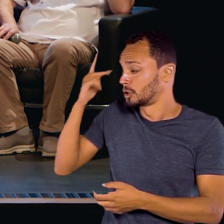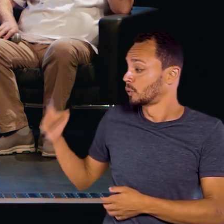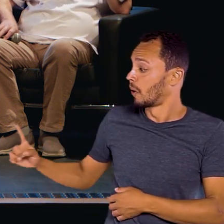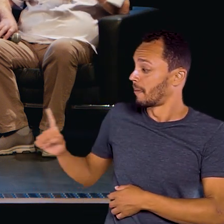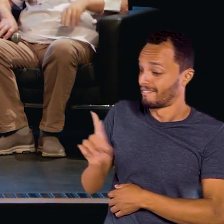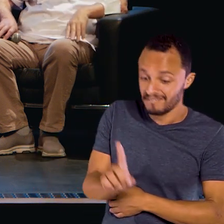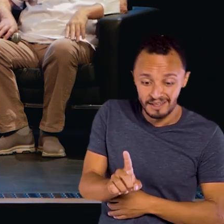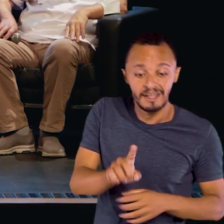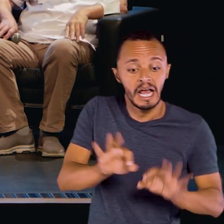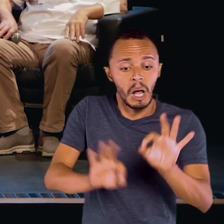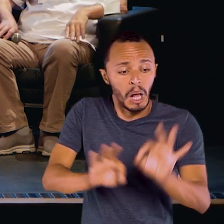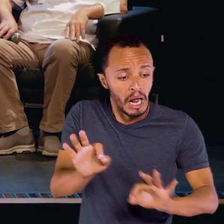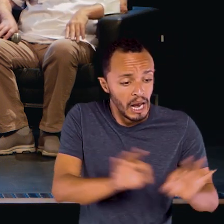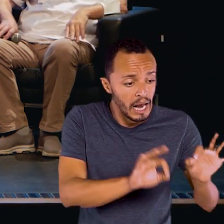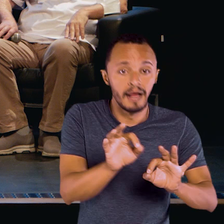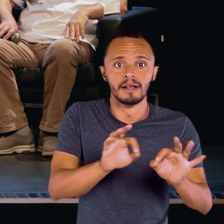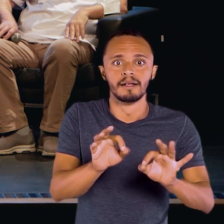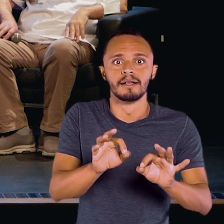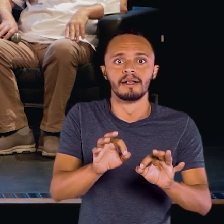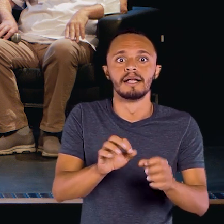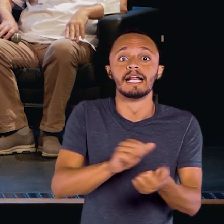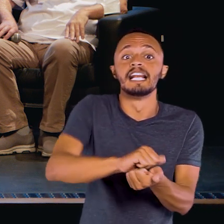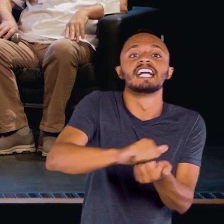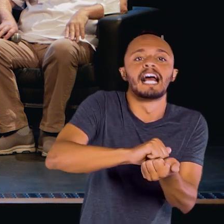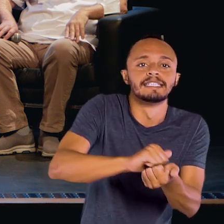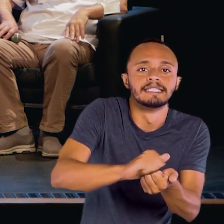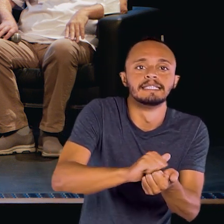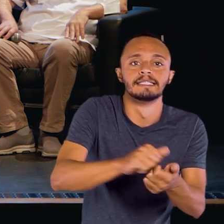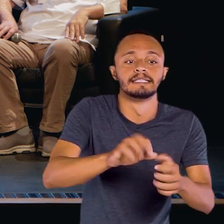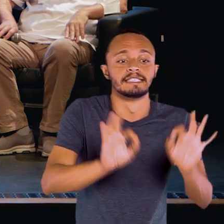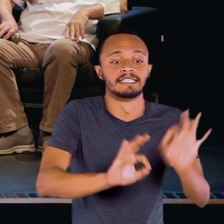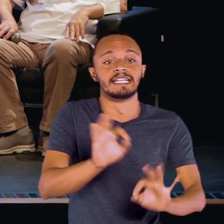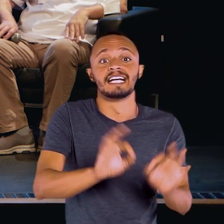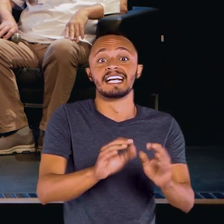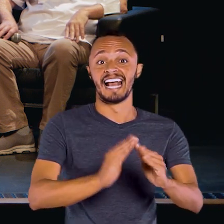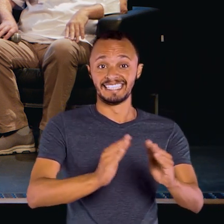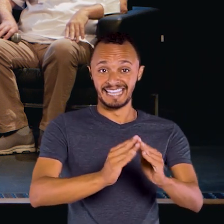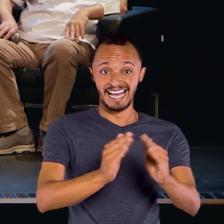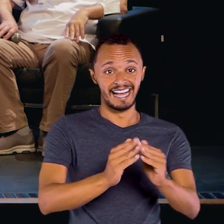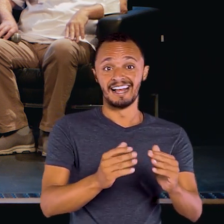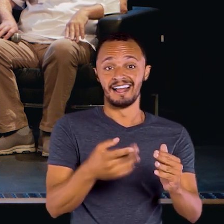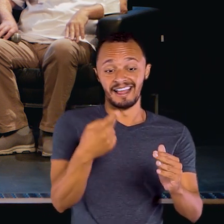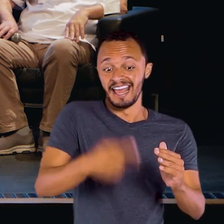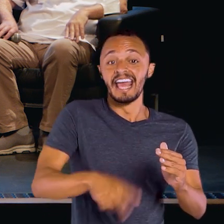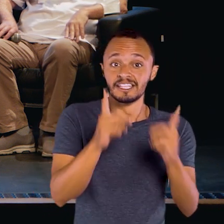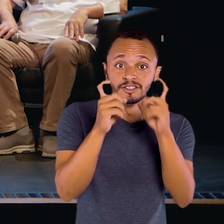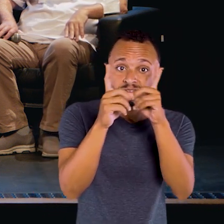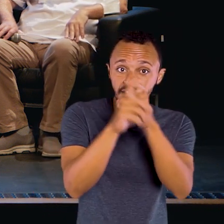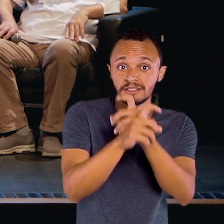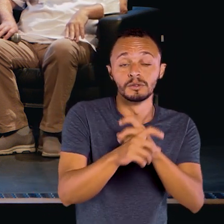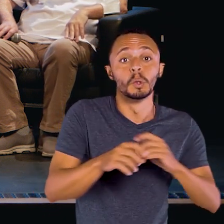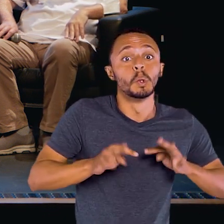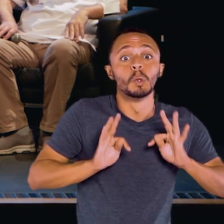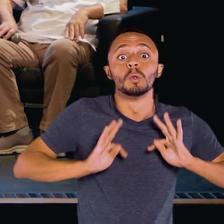limpar, cozinhar, lavar são habilidades para sobreviver no mundo. Todo mundo precisa,